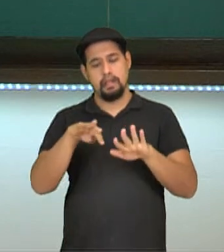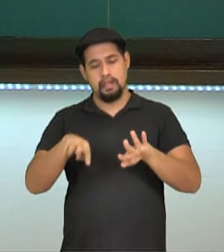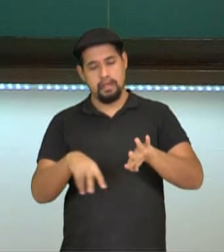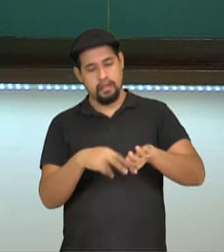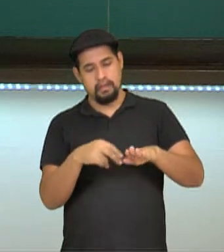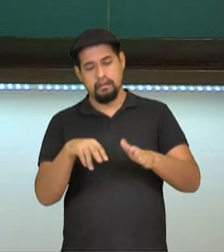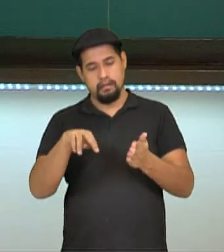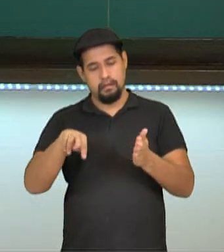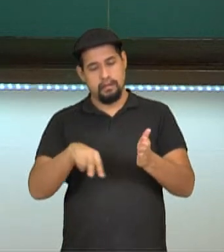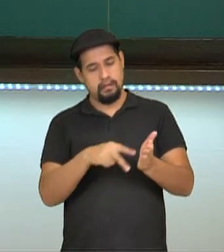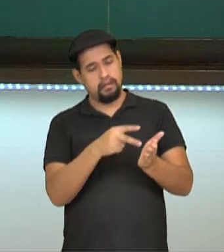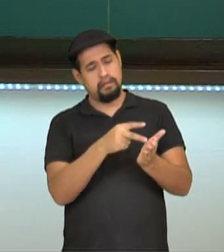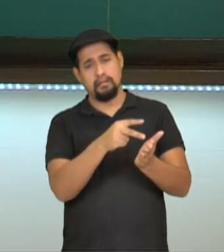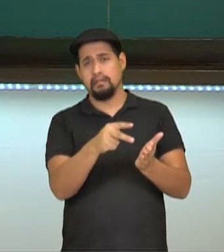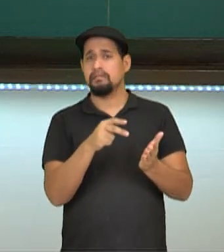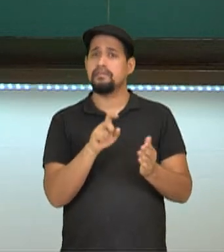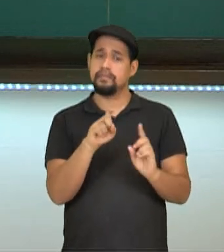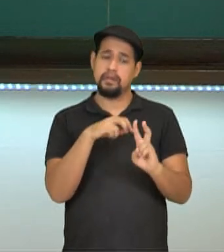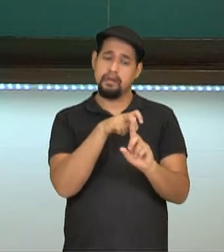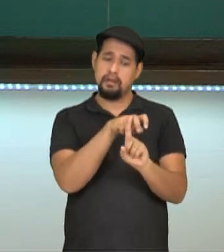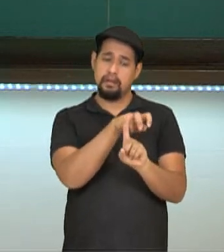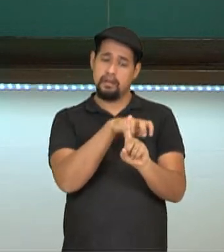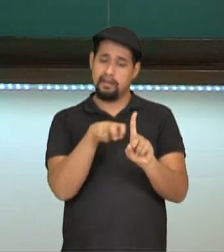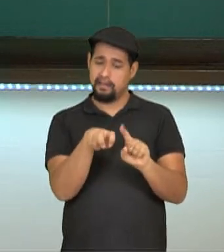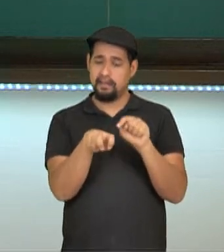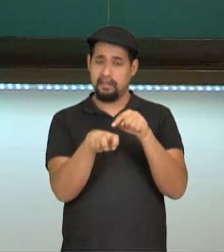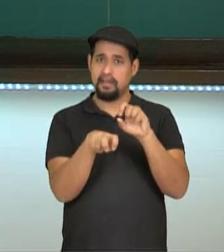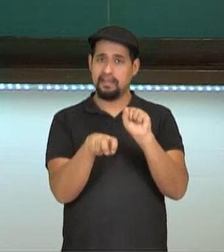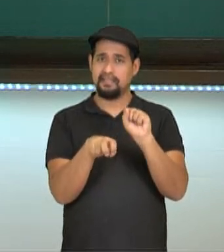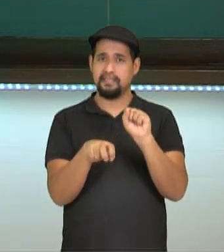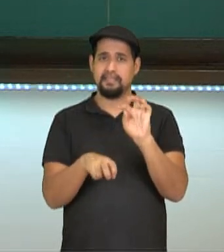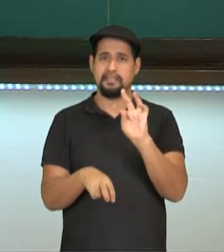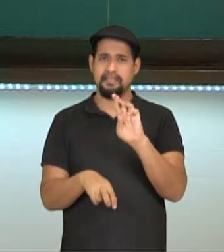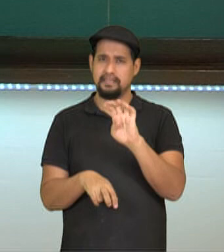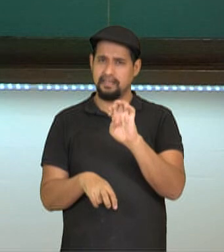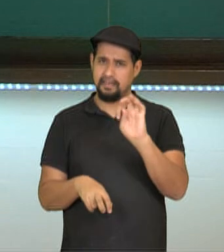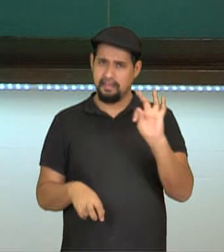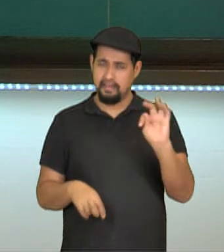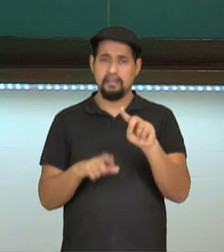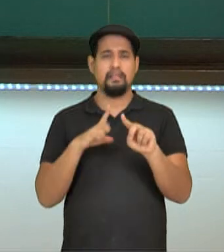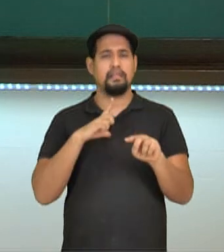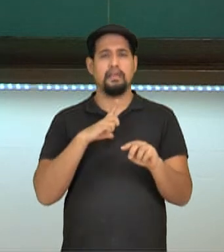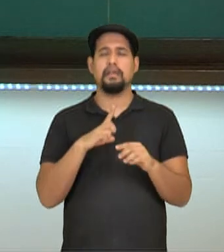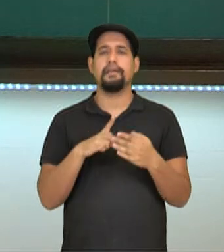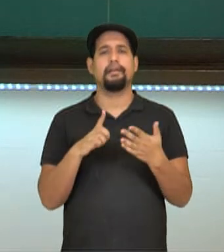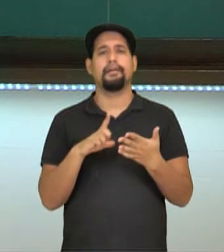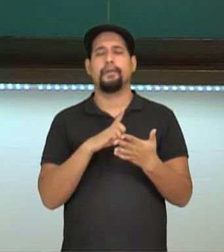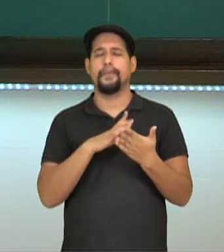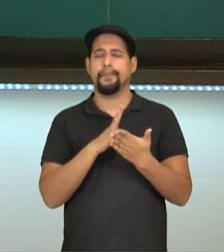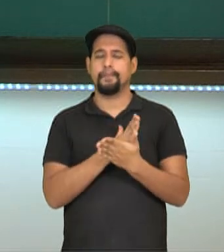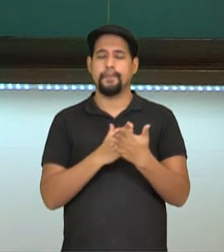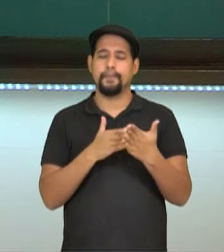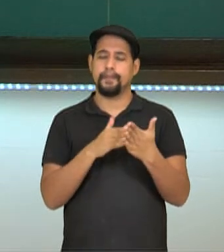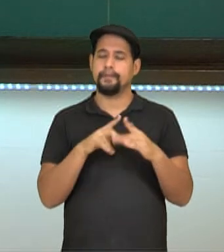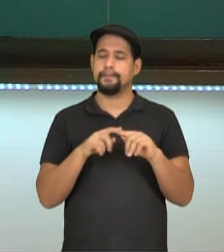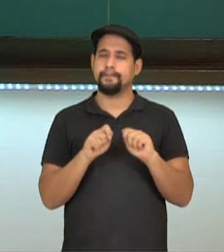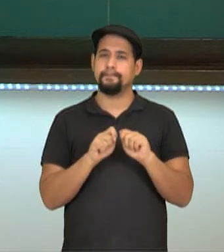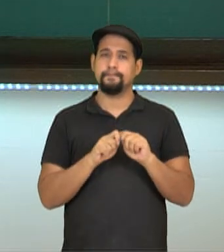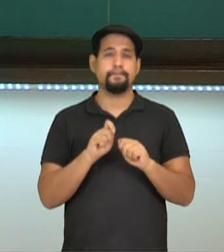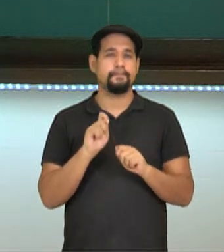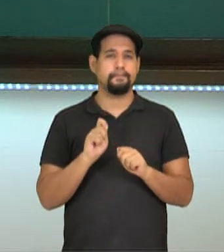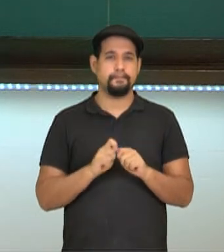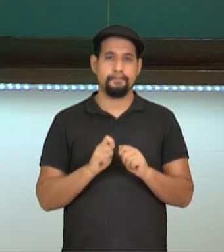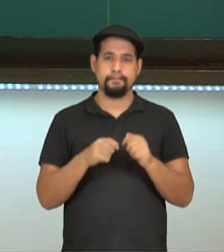inclinada da pista. Quem gosta do street também vai encontrar ali alguns obstáculos para fazer